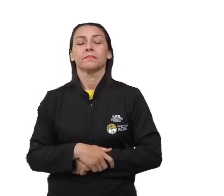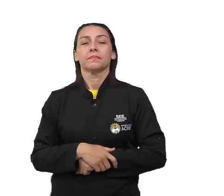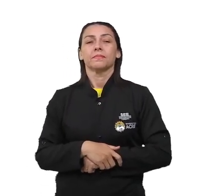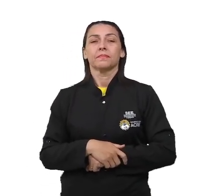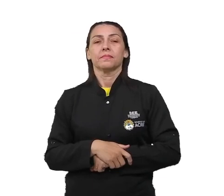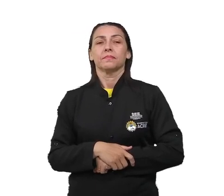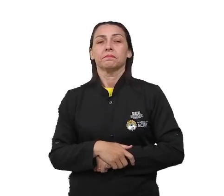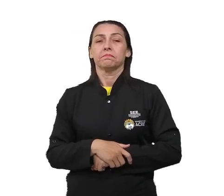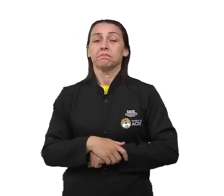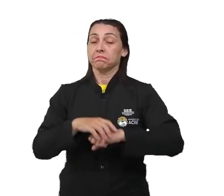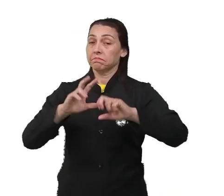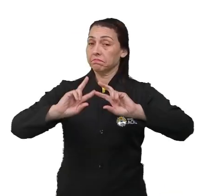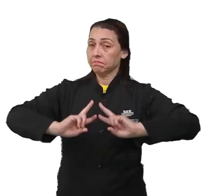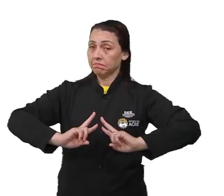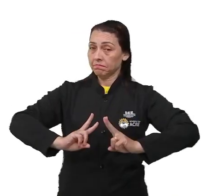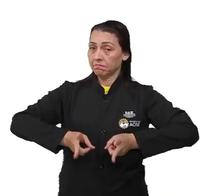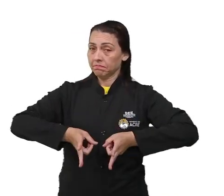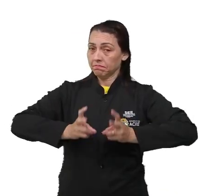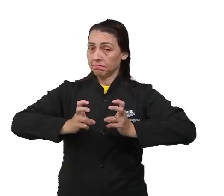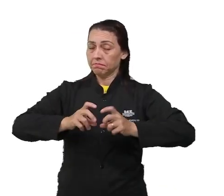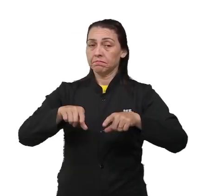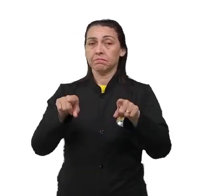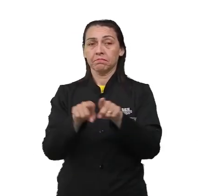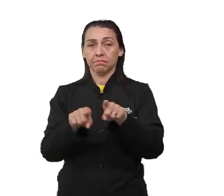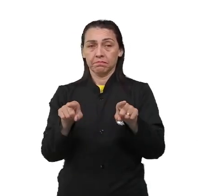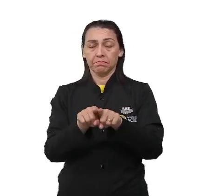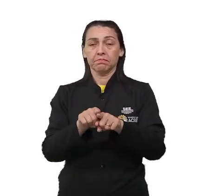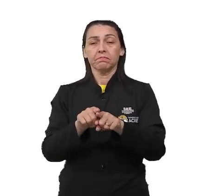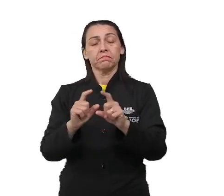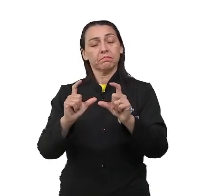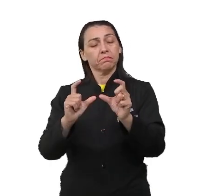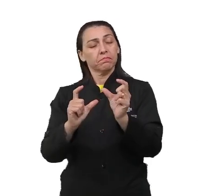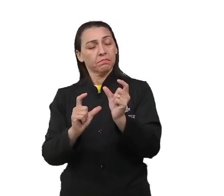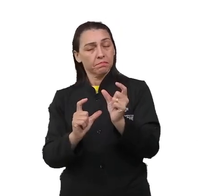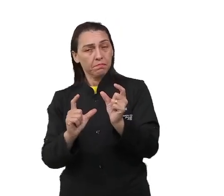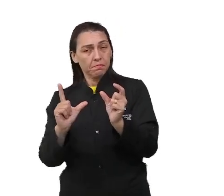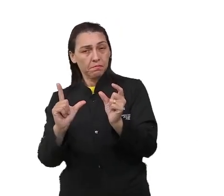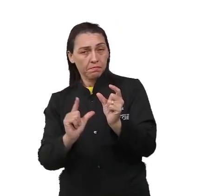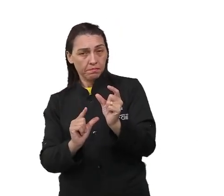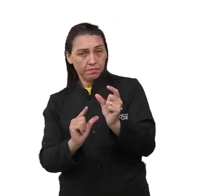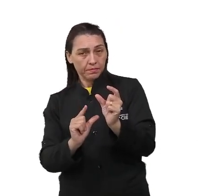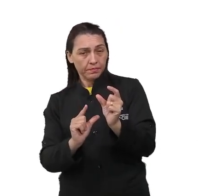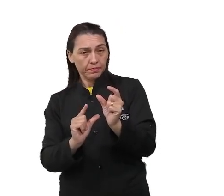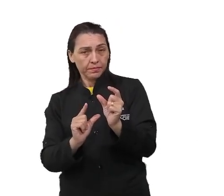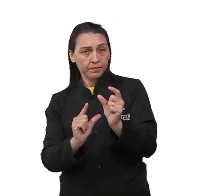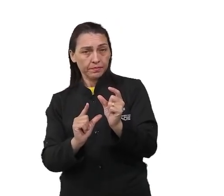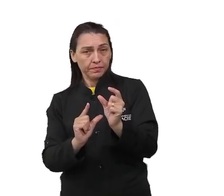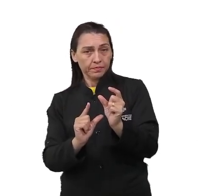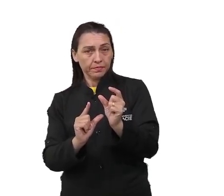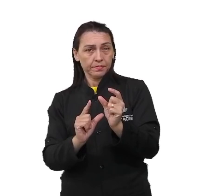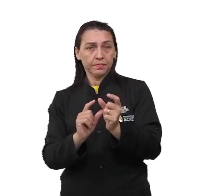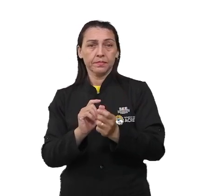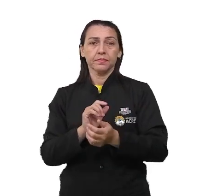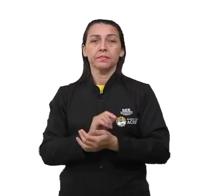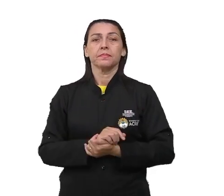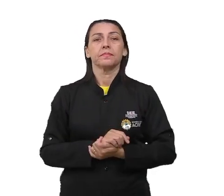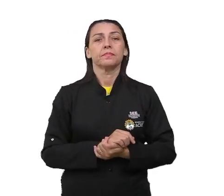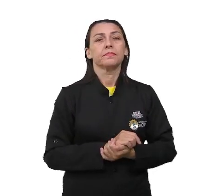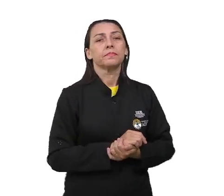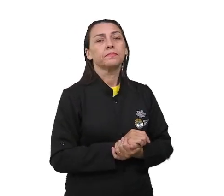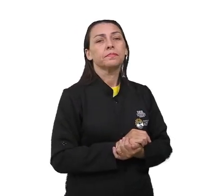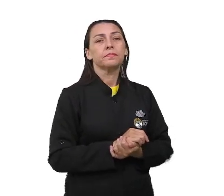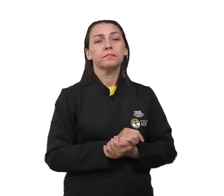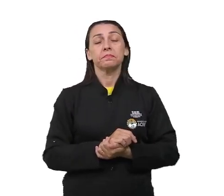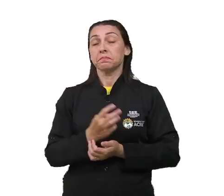tênis. Vocês podem perceber que ela é também um pouco pequena, né? Nesse caso aqui, ela é associada